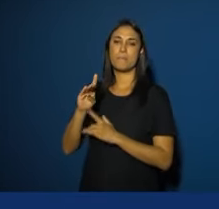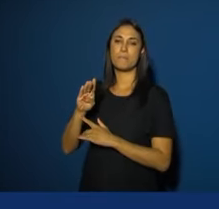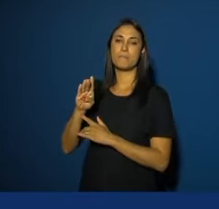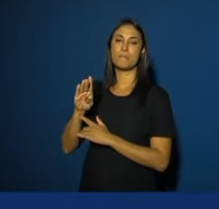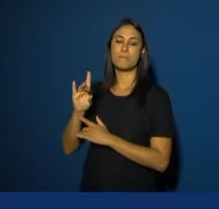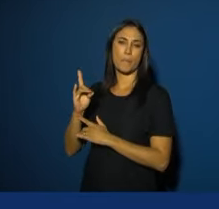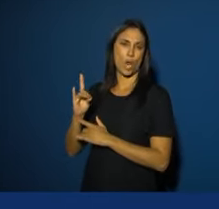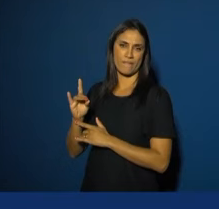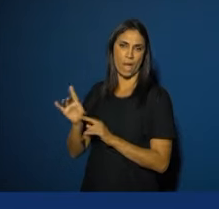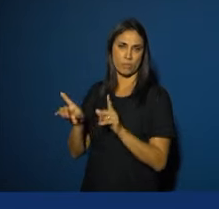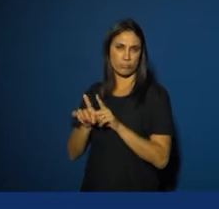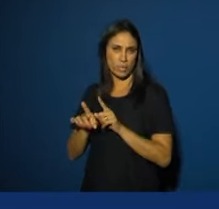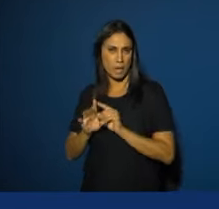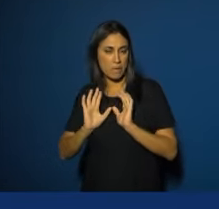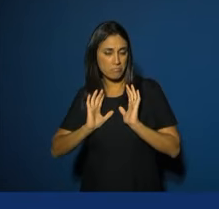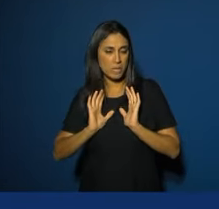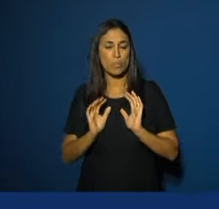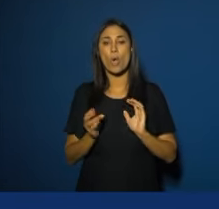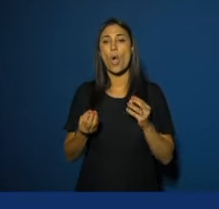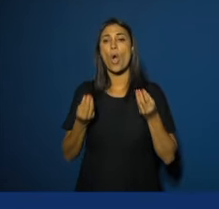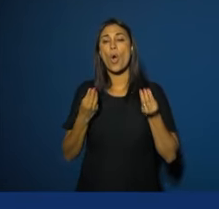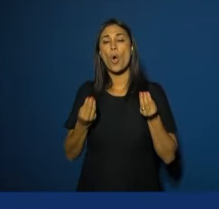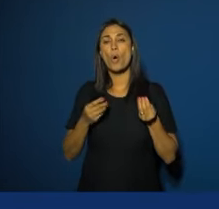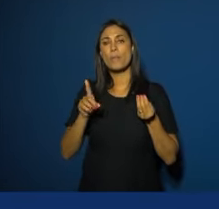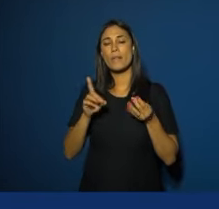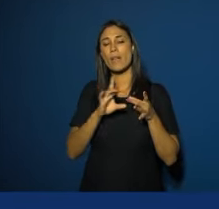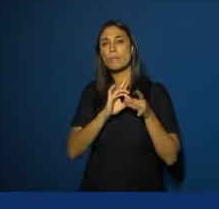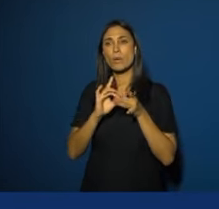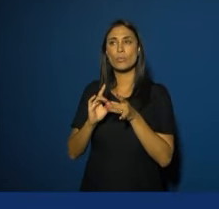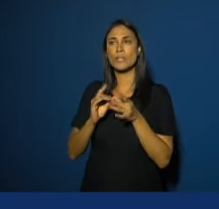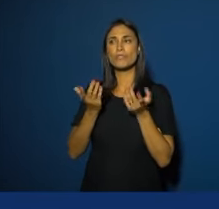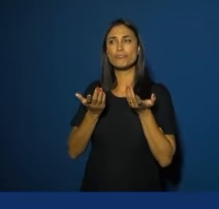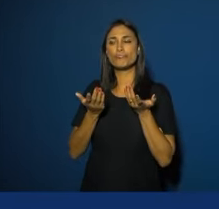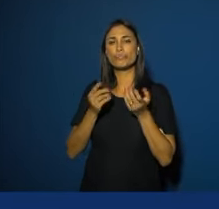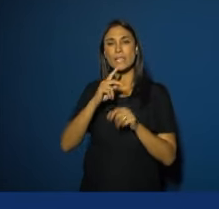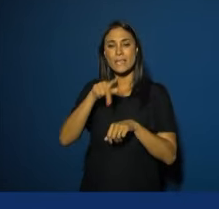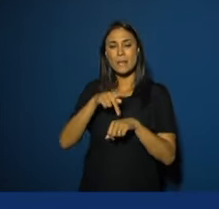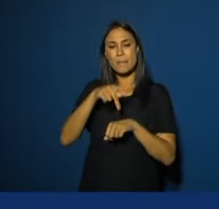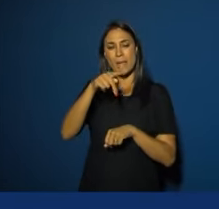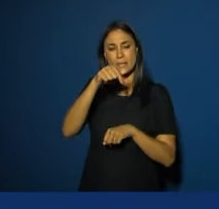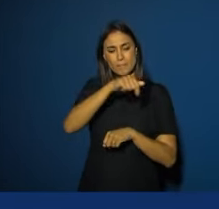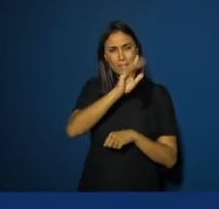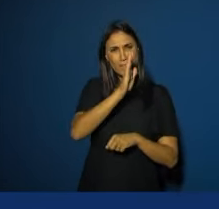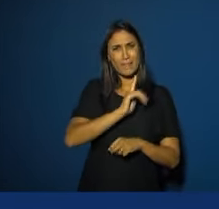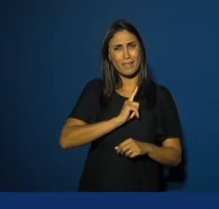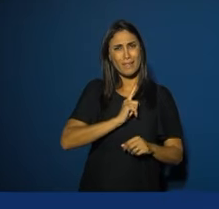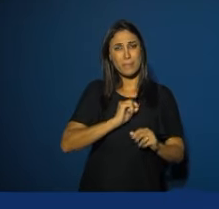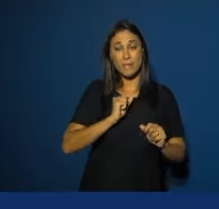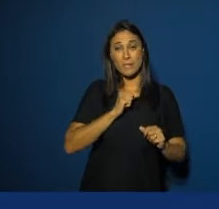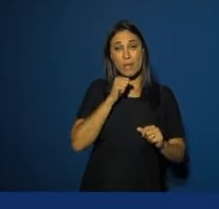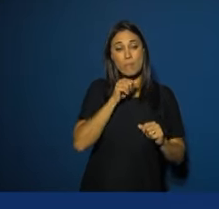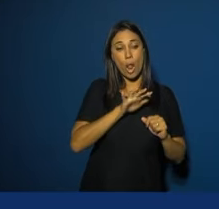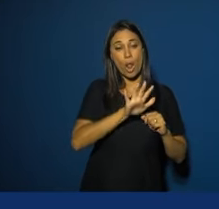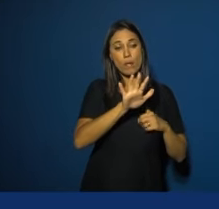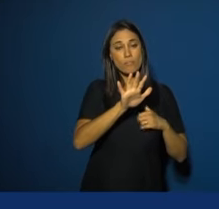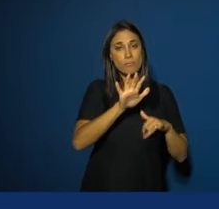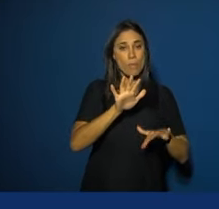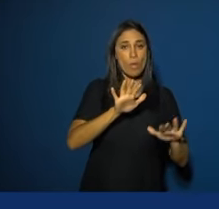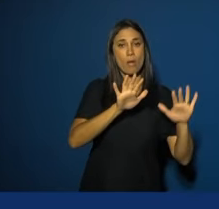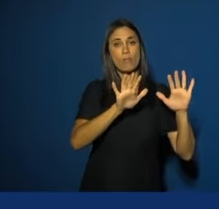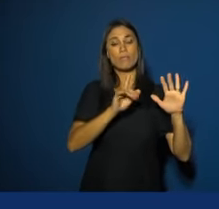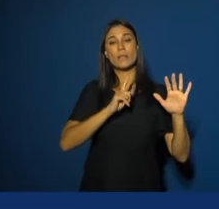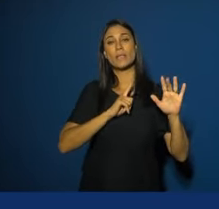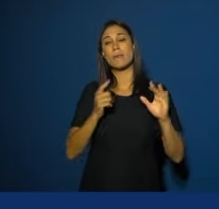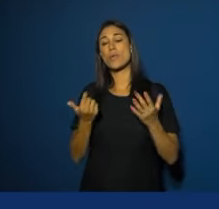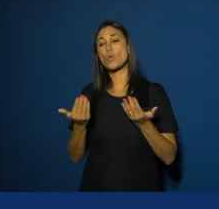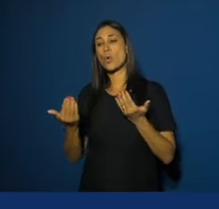Então, como se posiciona a Eneva no contexto de um país que demanda mais gás, no contexto de uma liberalização também